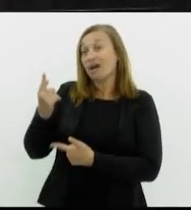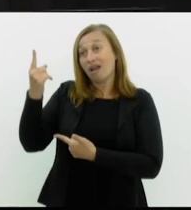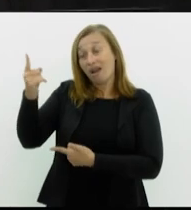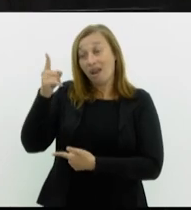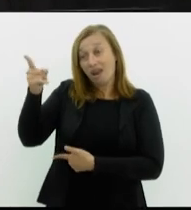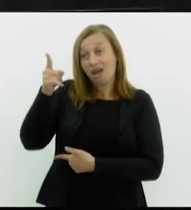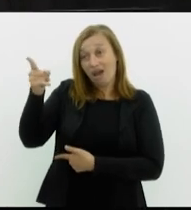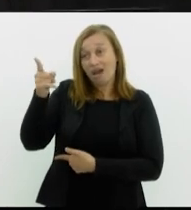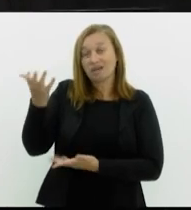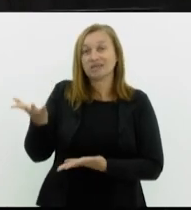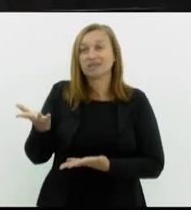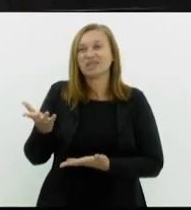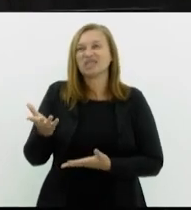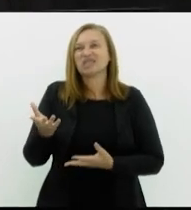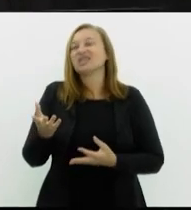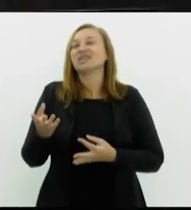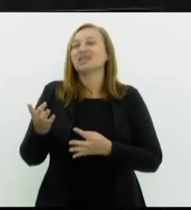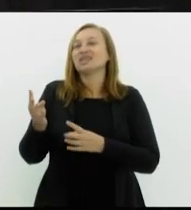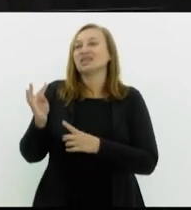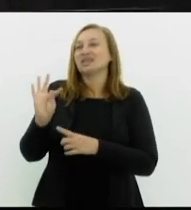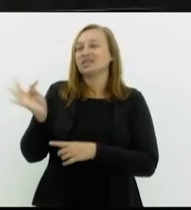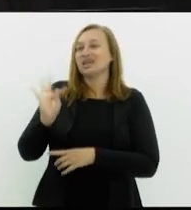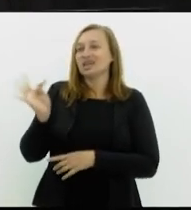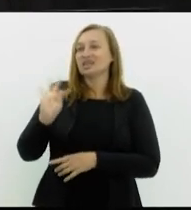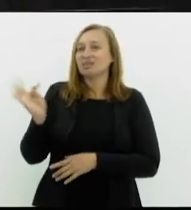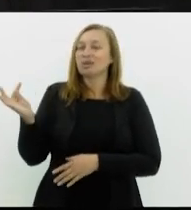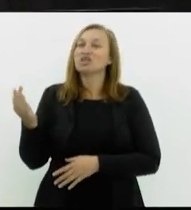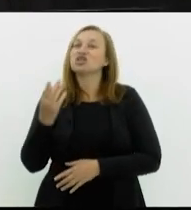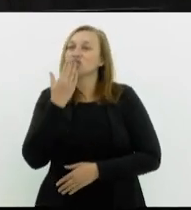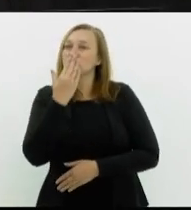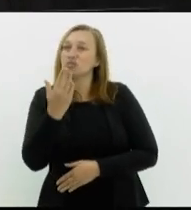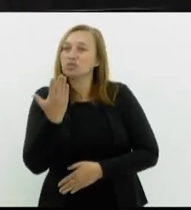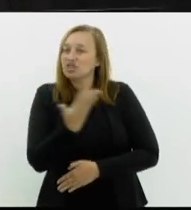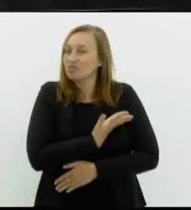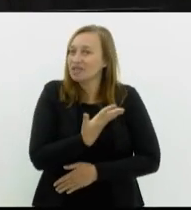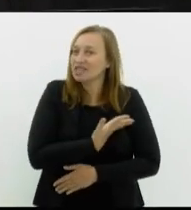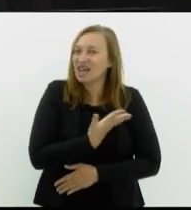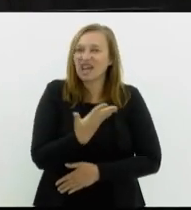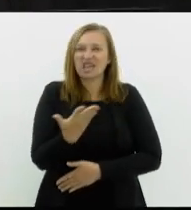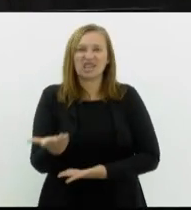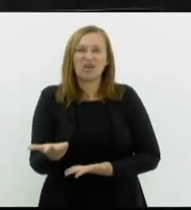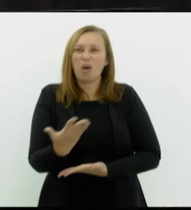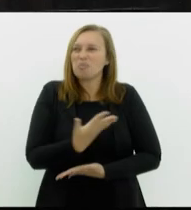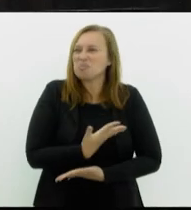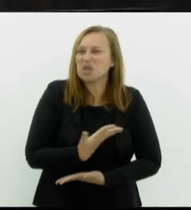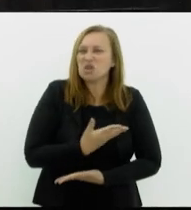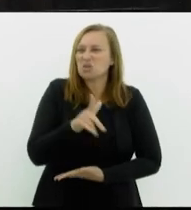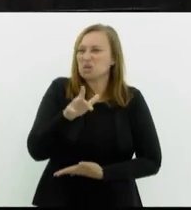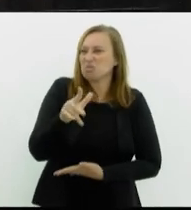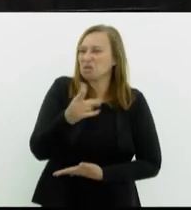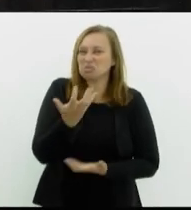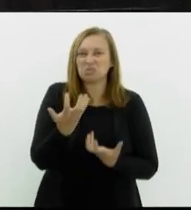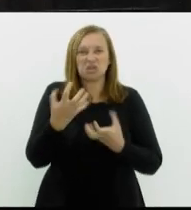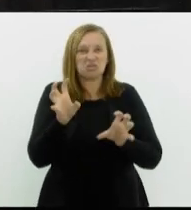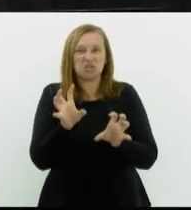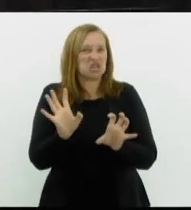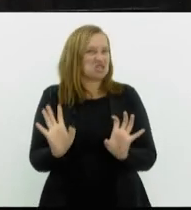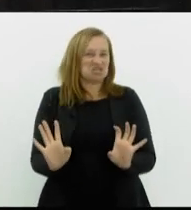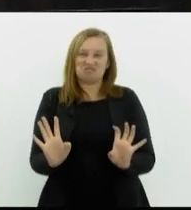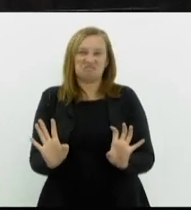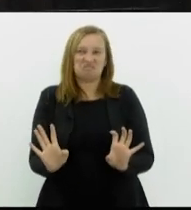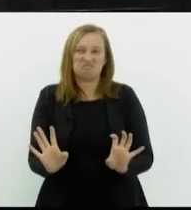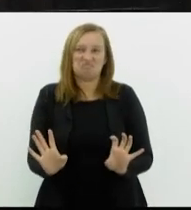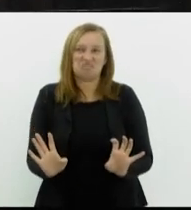esse o nível de amizade que a gente tem. Não é um colega, é um amigo, também não é irmão, porque não quis entrar